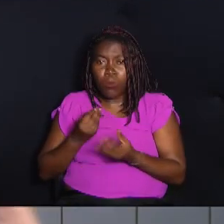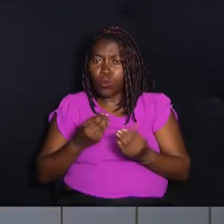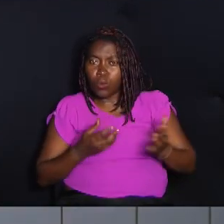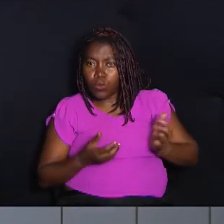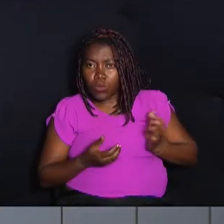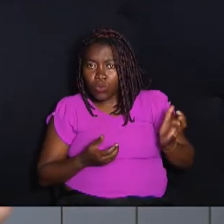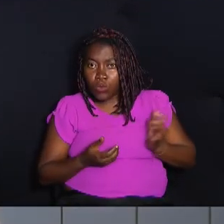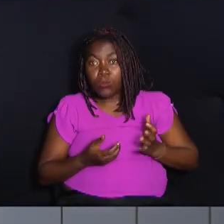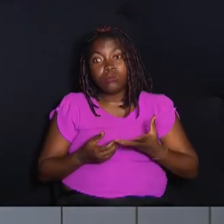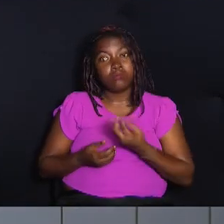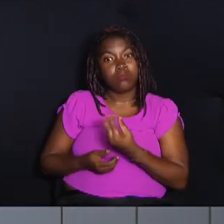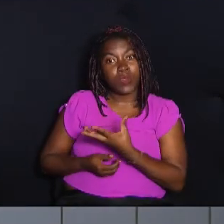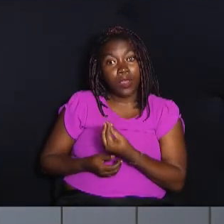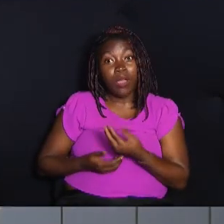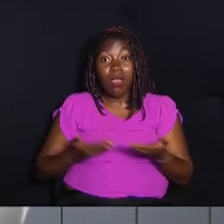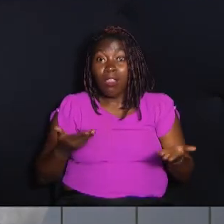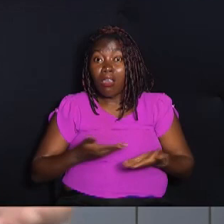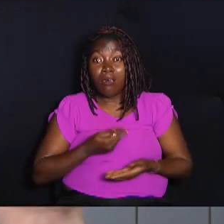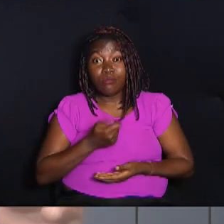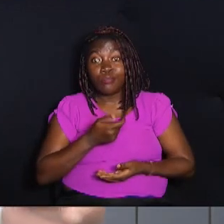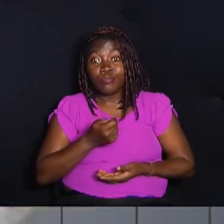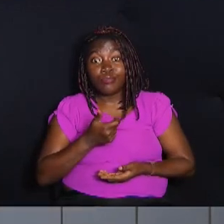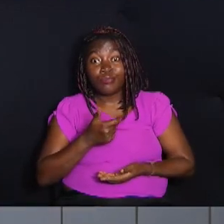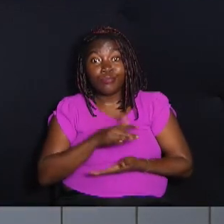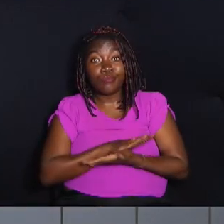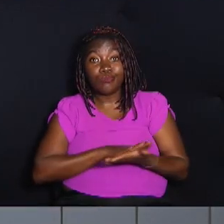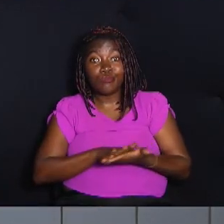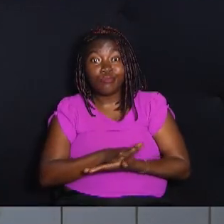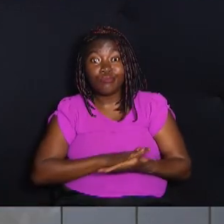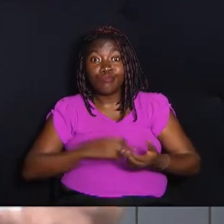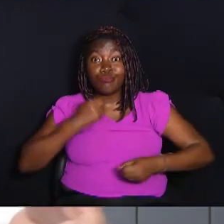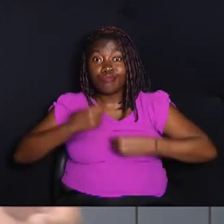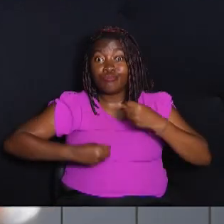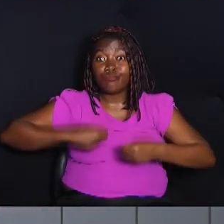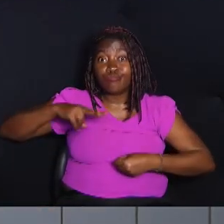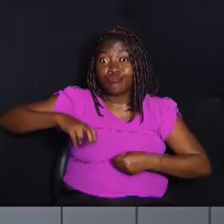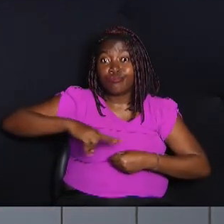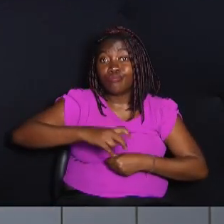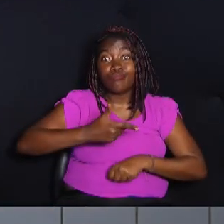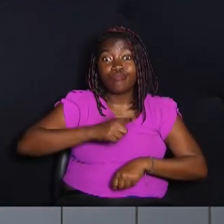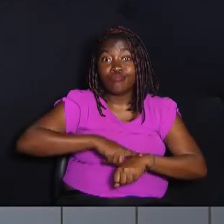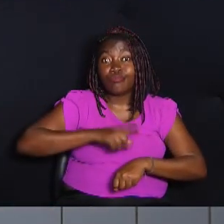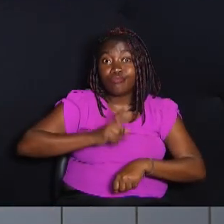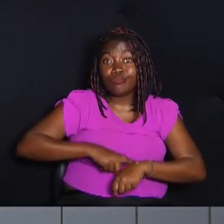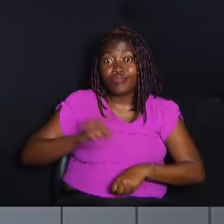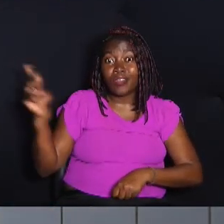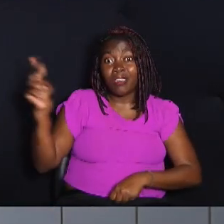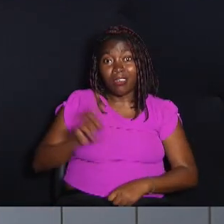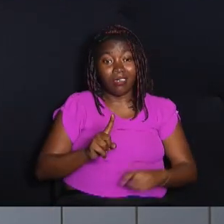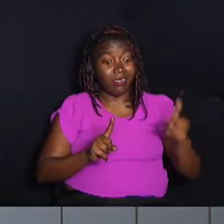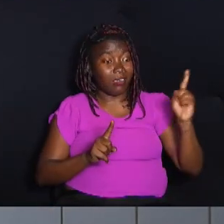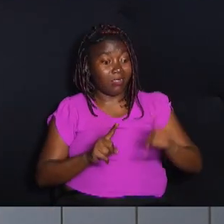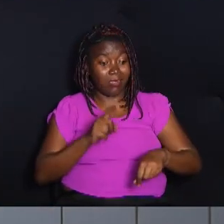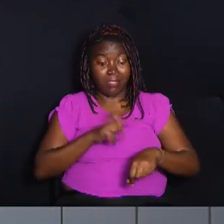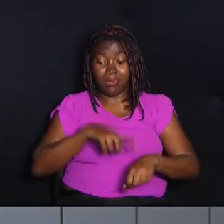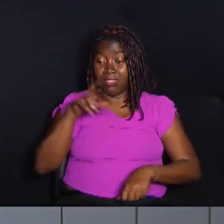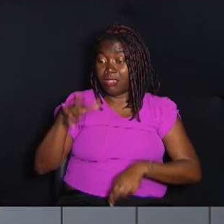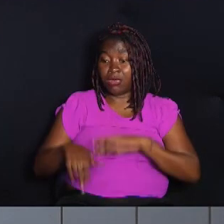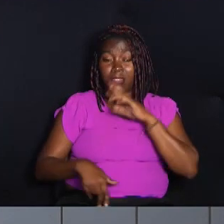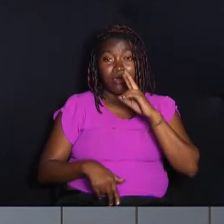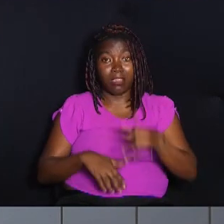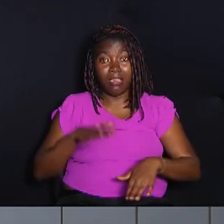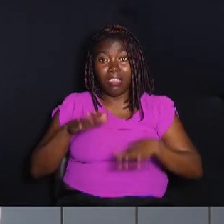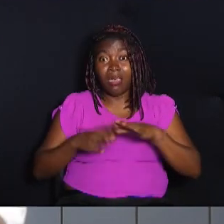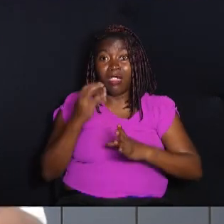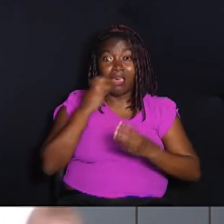Muito. Hoje a gente quase não faz isso. É uma correria, a gente não tem tempo, o pai chega num horário, a mãe chega no outro horário, a gente às vezes janta em